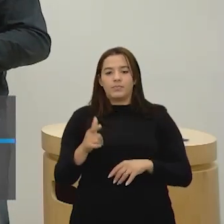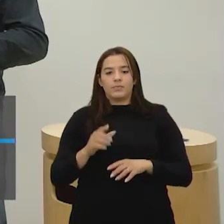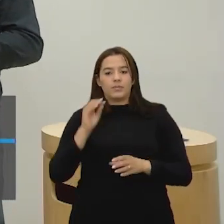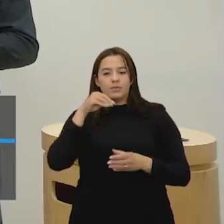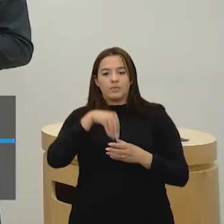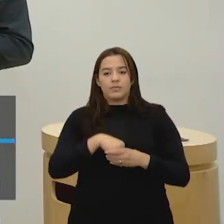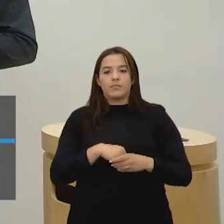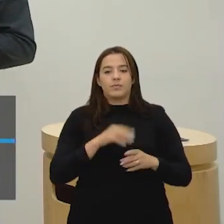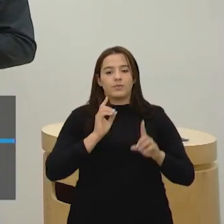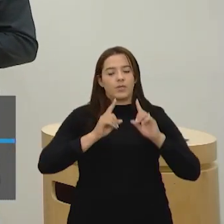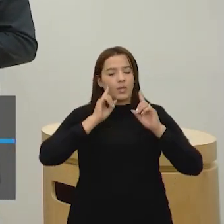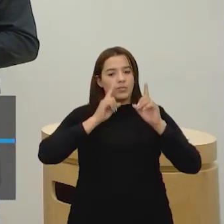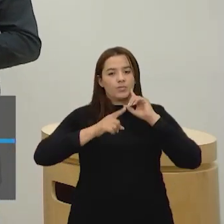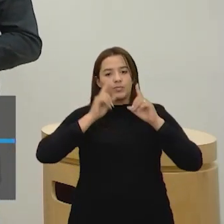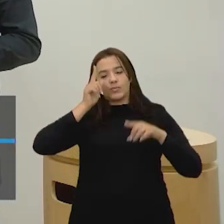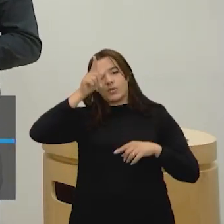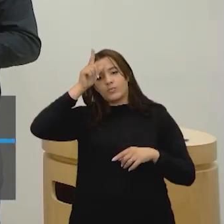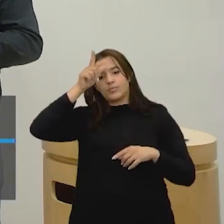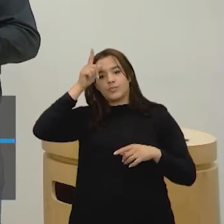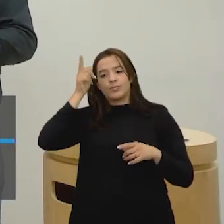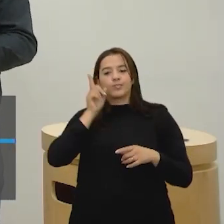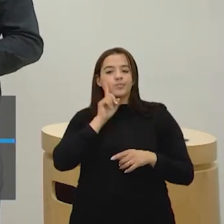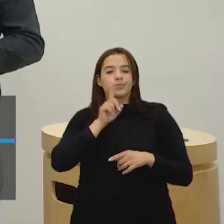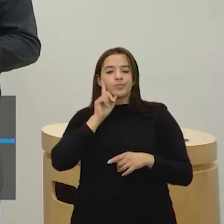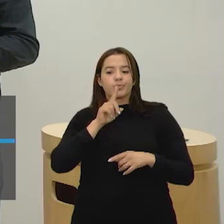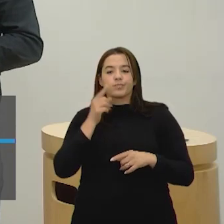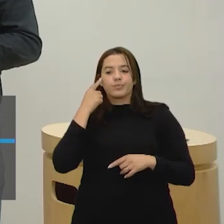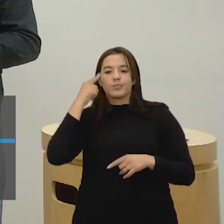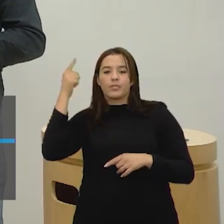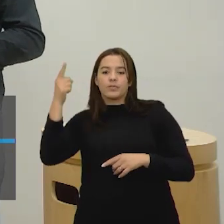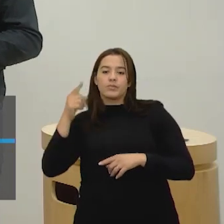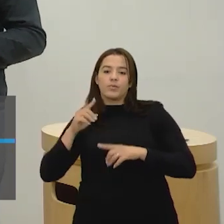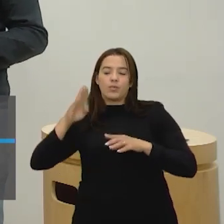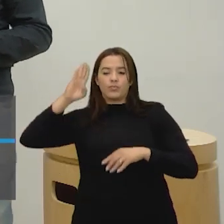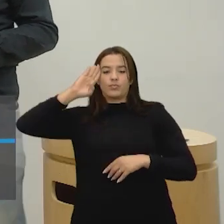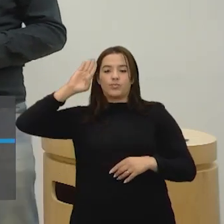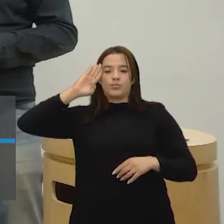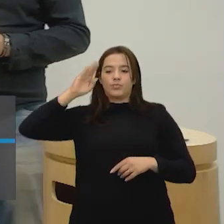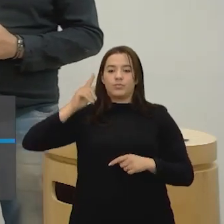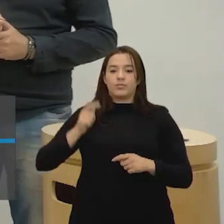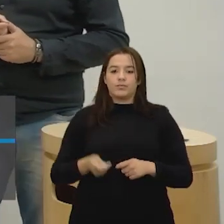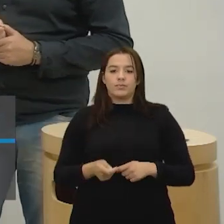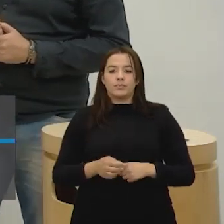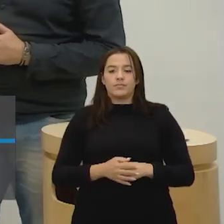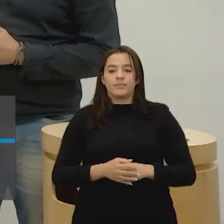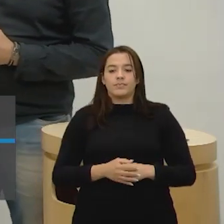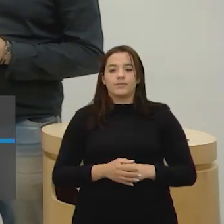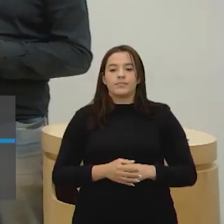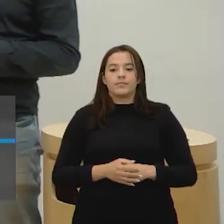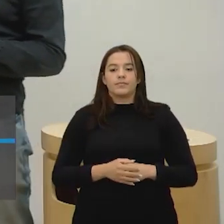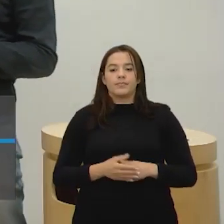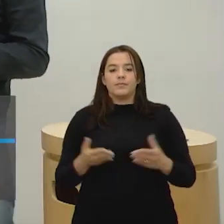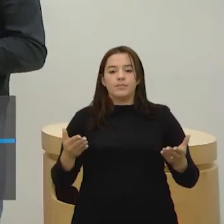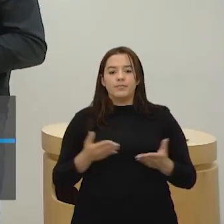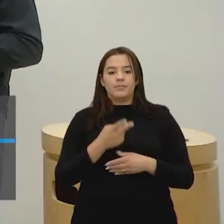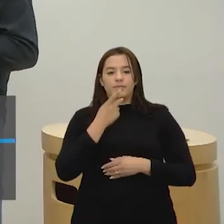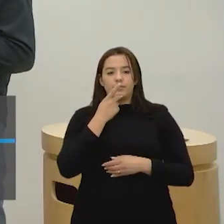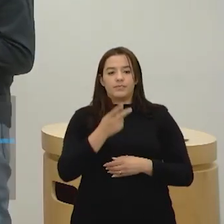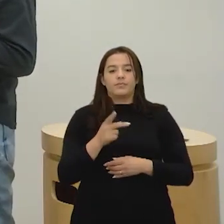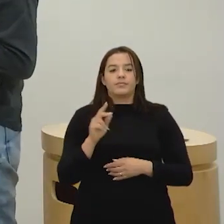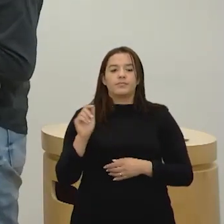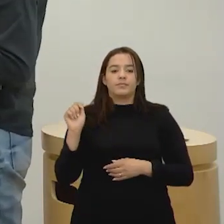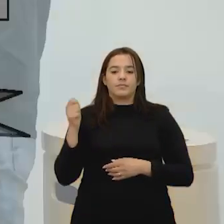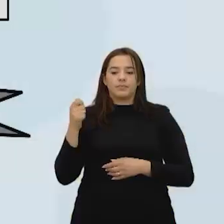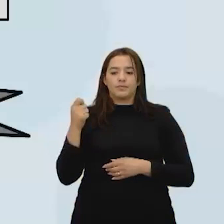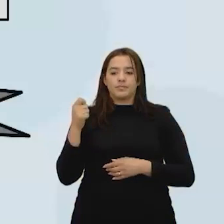já botou para quebrar. Imagina, então, num ambiente de ditadura, né? Pois é. Vamos falar um pouquinho agora da Argentina.